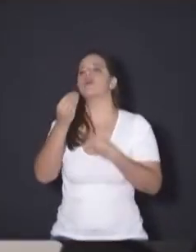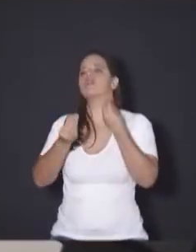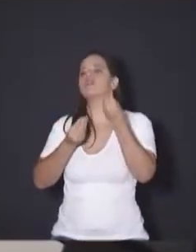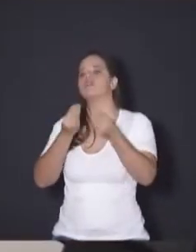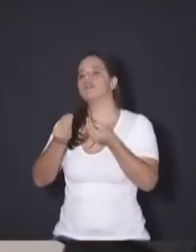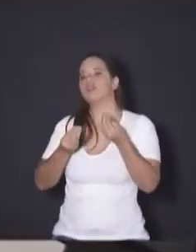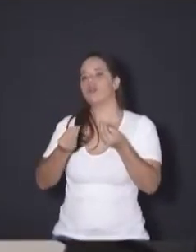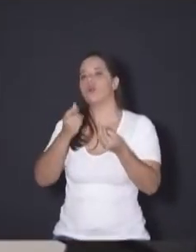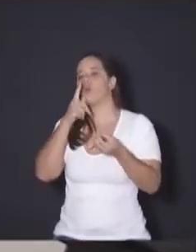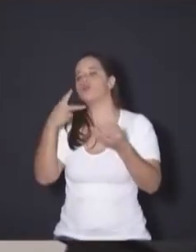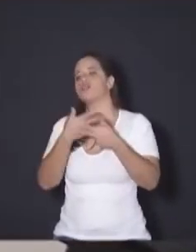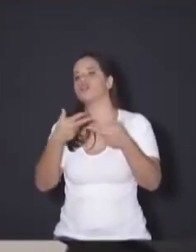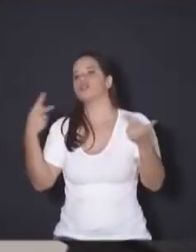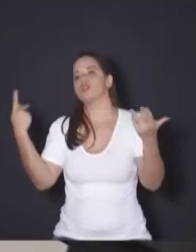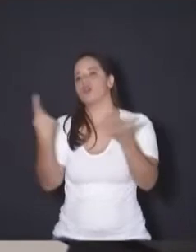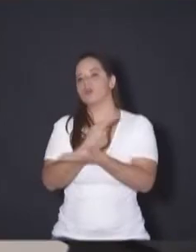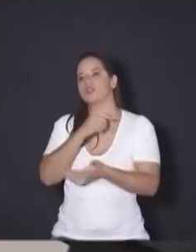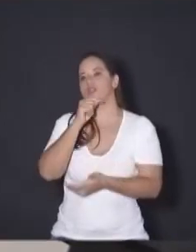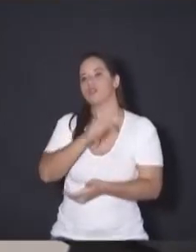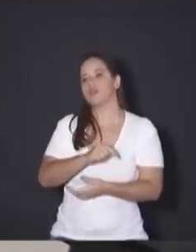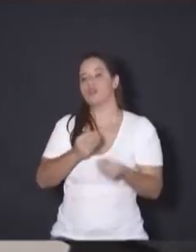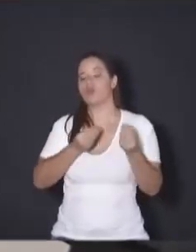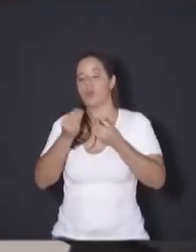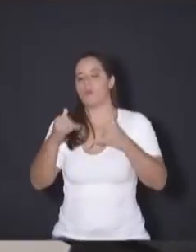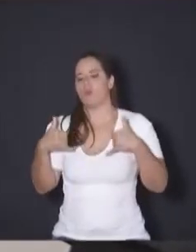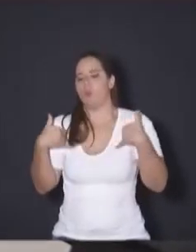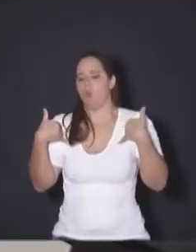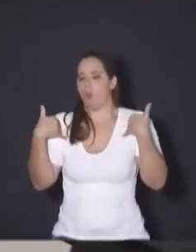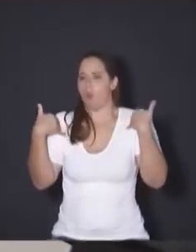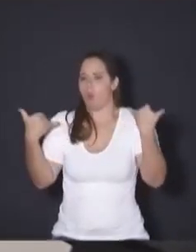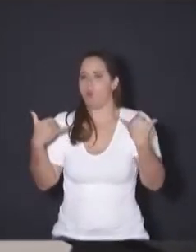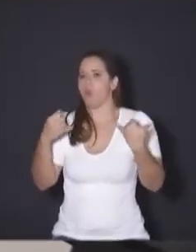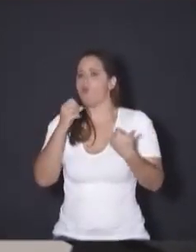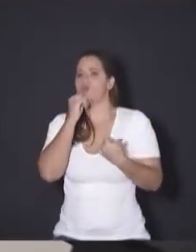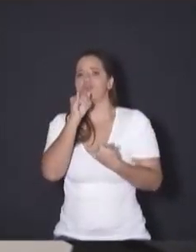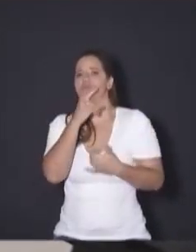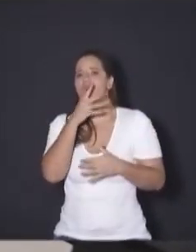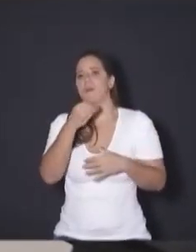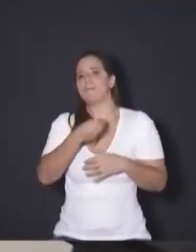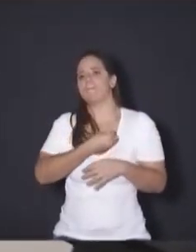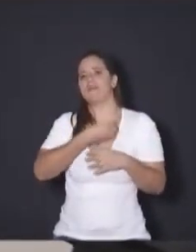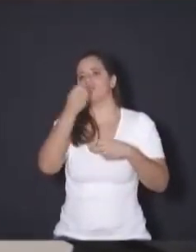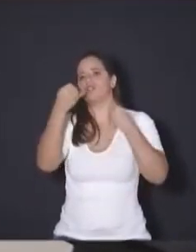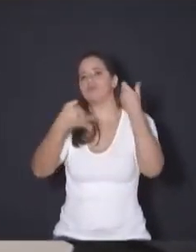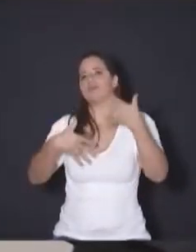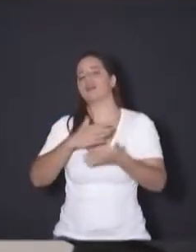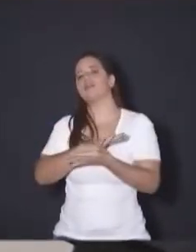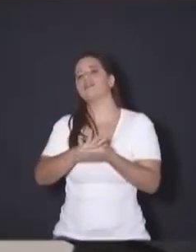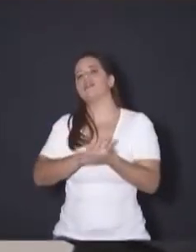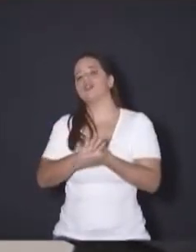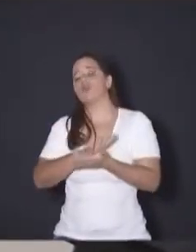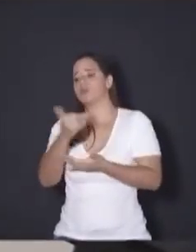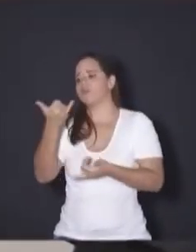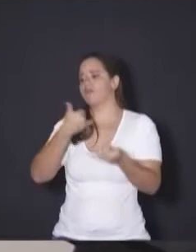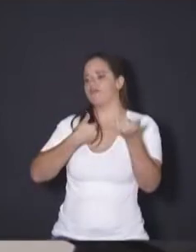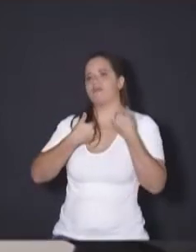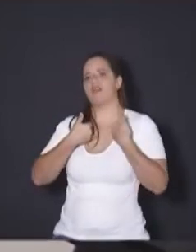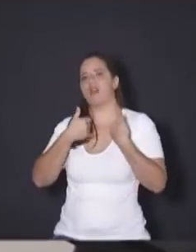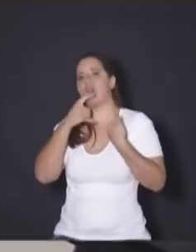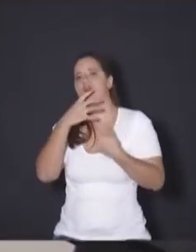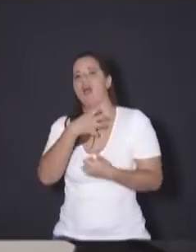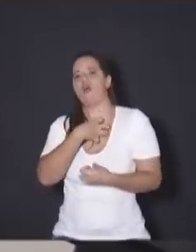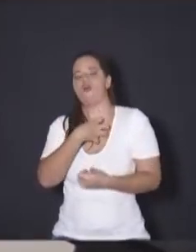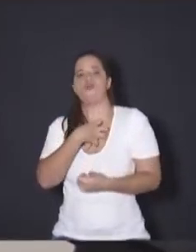o que aconteceu aqui como eu tenho orgulho disso e não se não é minha é contada e quando o fmi é contado não é contado da